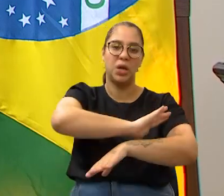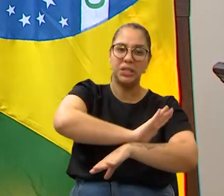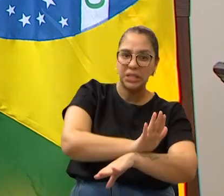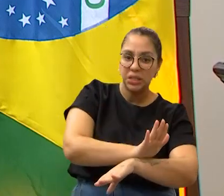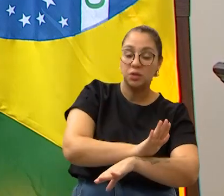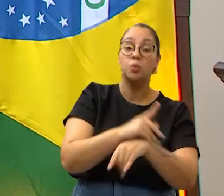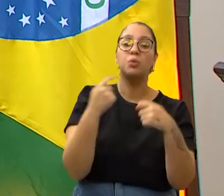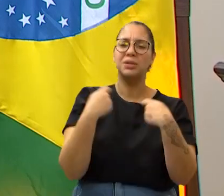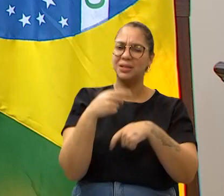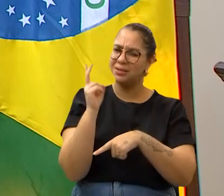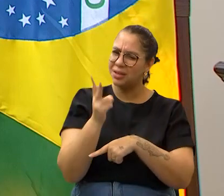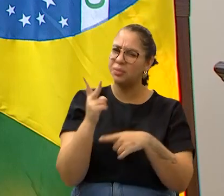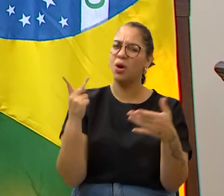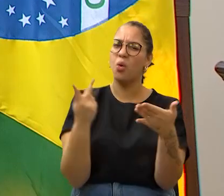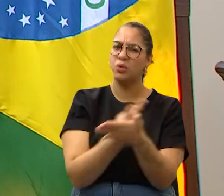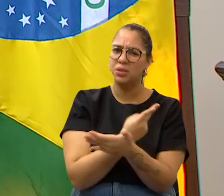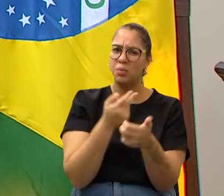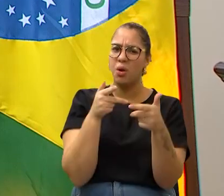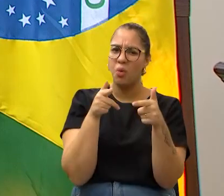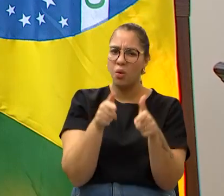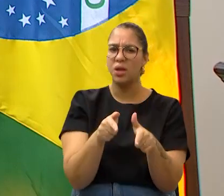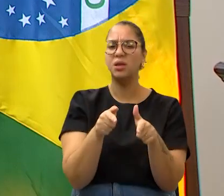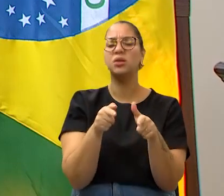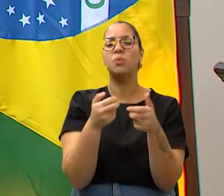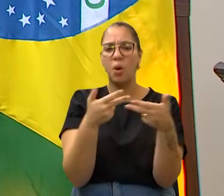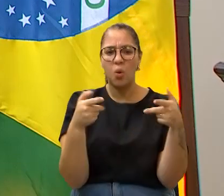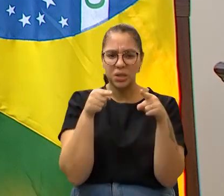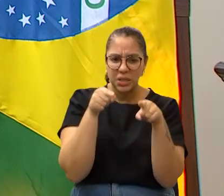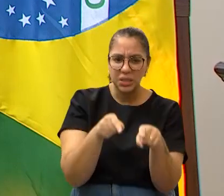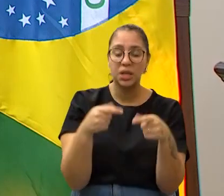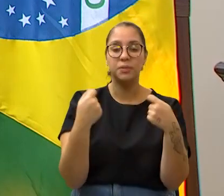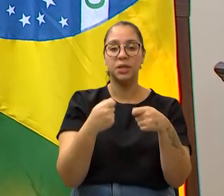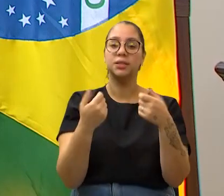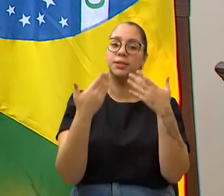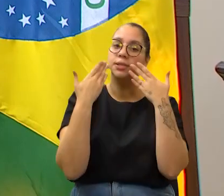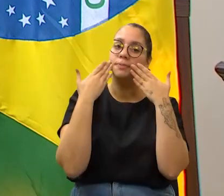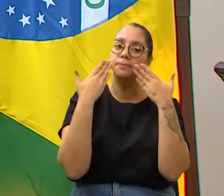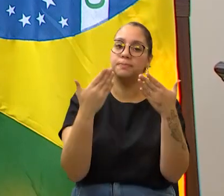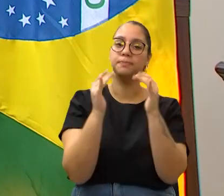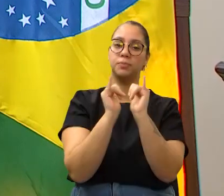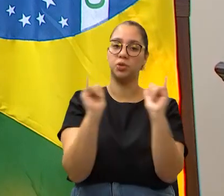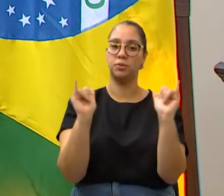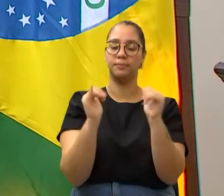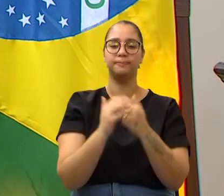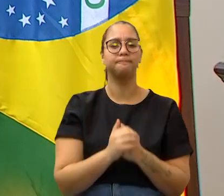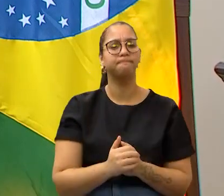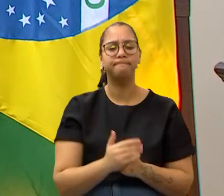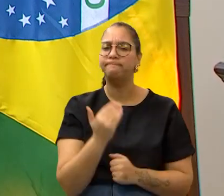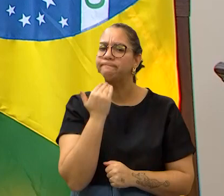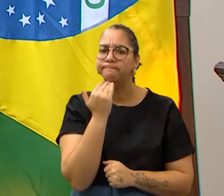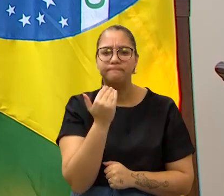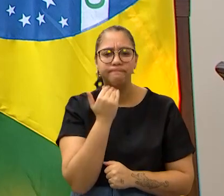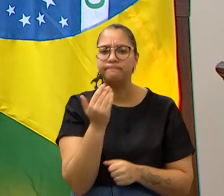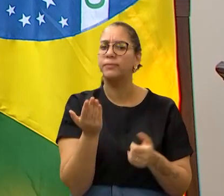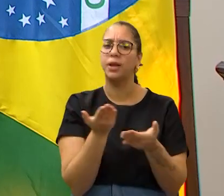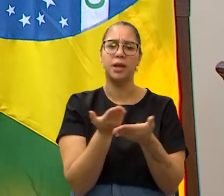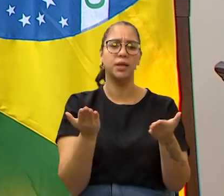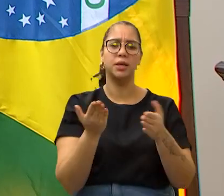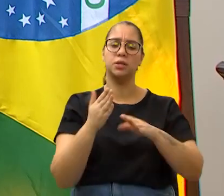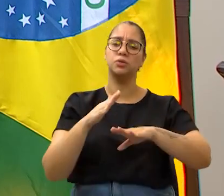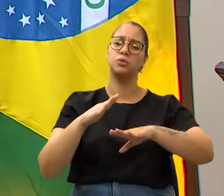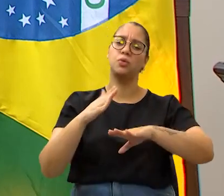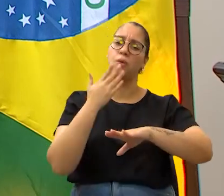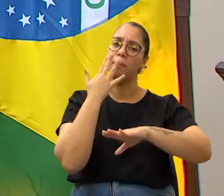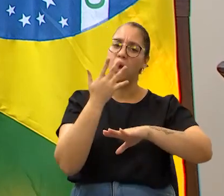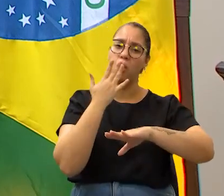tem que, sim, toda vez que acontece um ato como esse, nos manifestarmos, né? Não é possível que alguém, por conta da cor